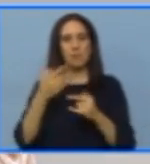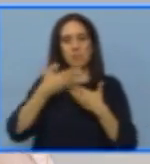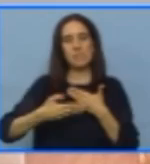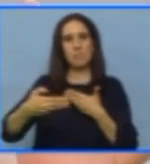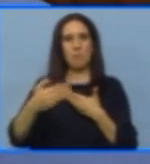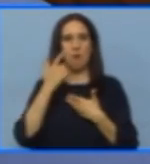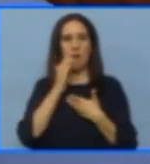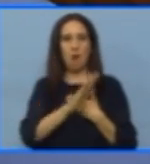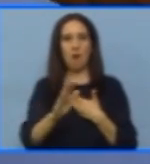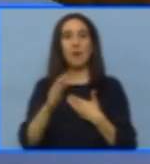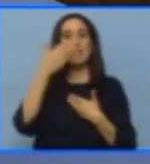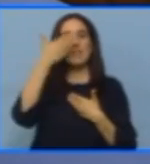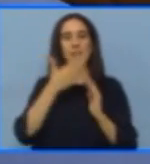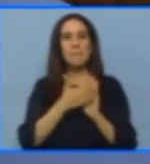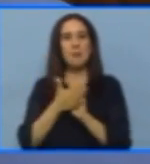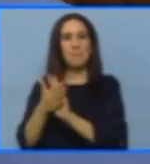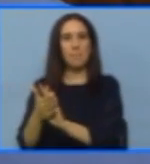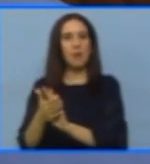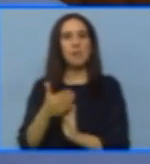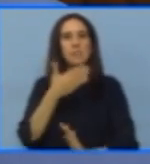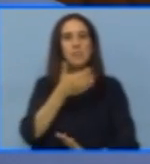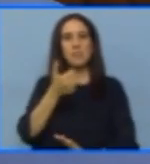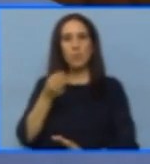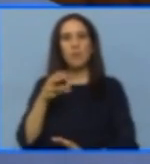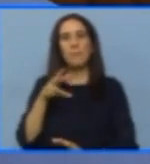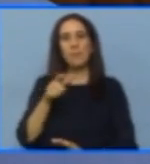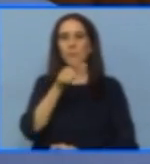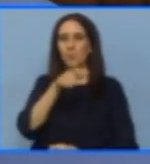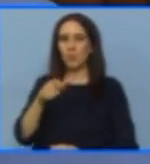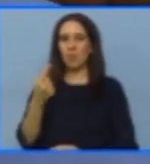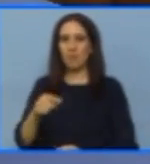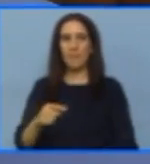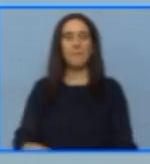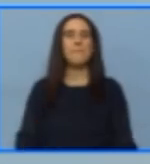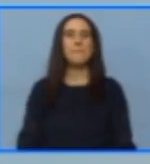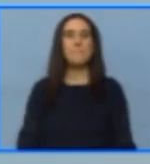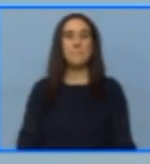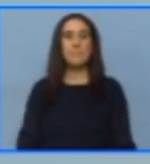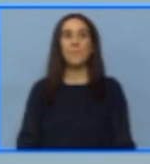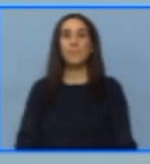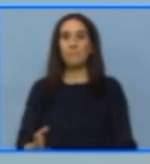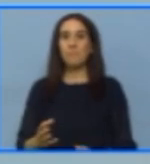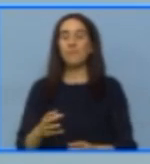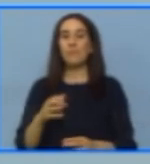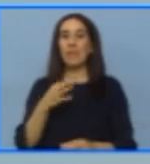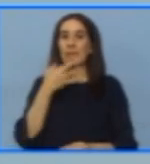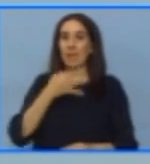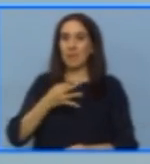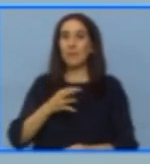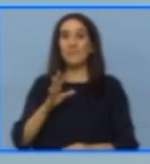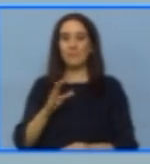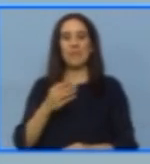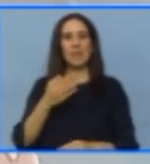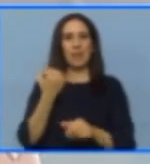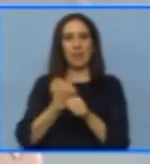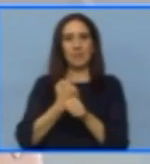nós somássemos os dias todos, tínhamos 150.000 pessoas. E acredito que para gerir todas as atividades ao longo de uma